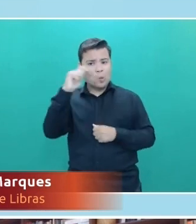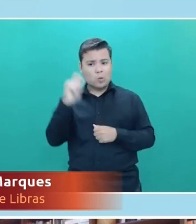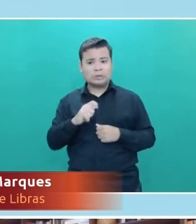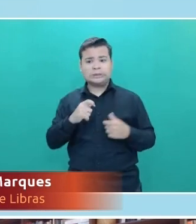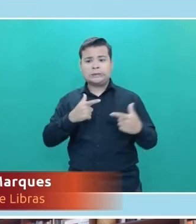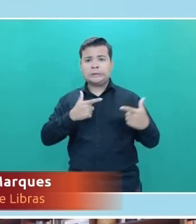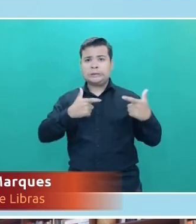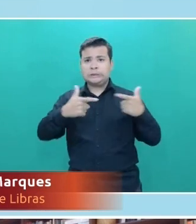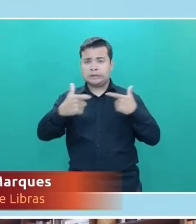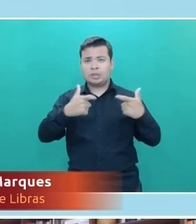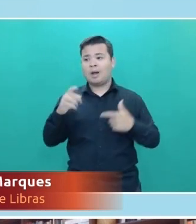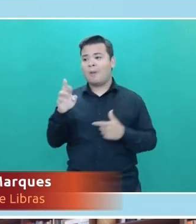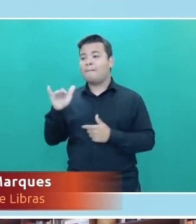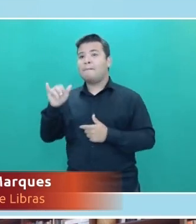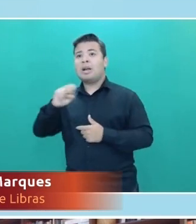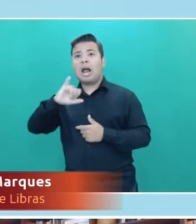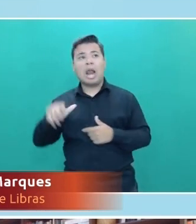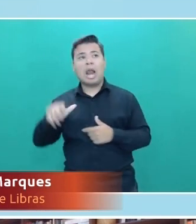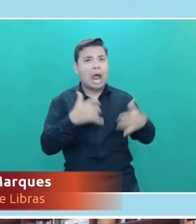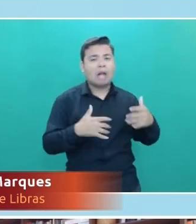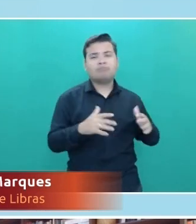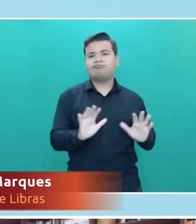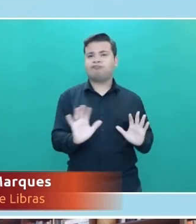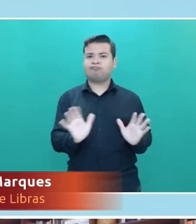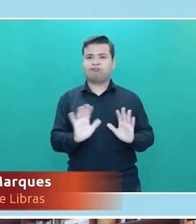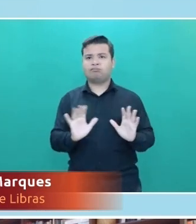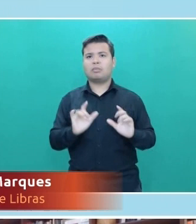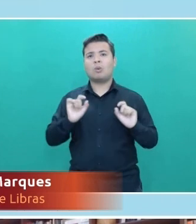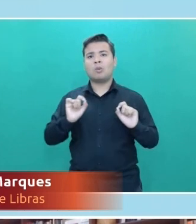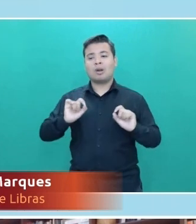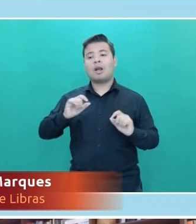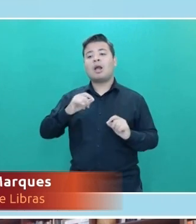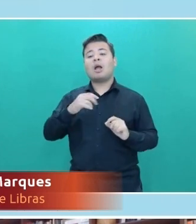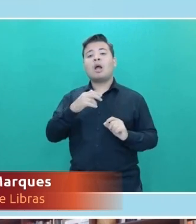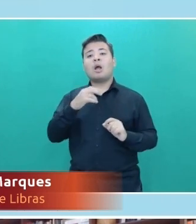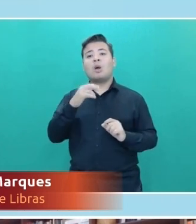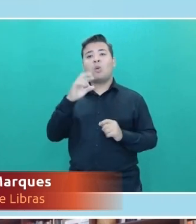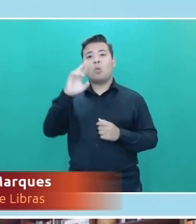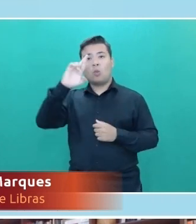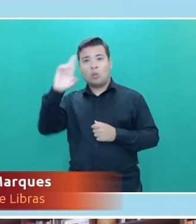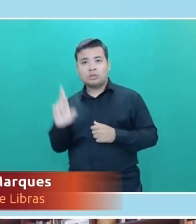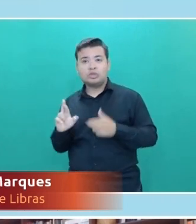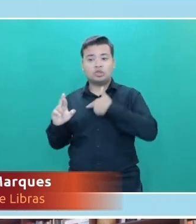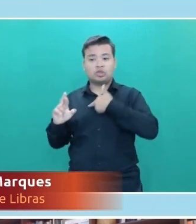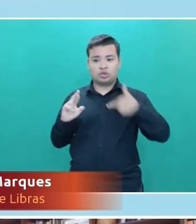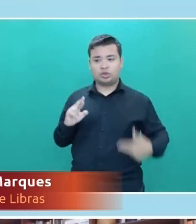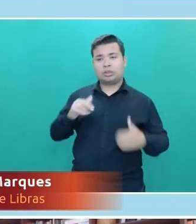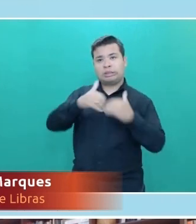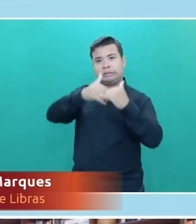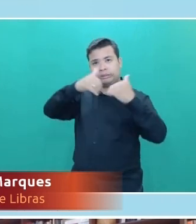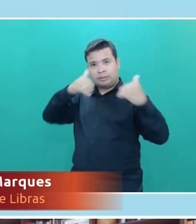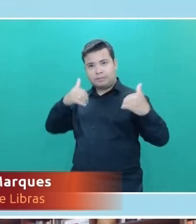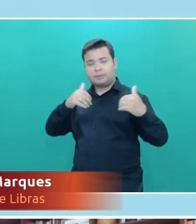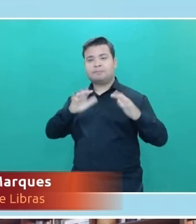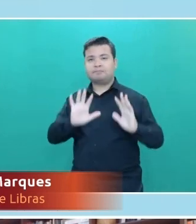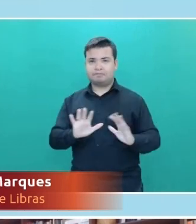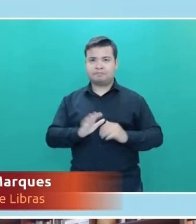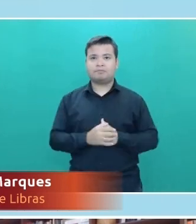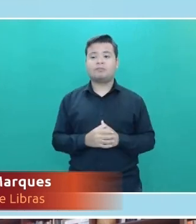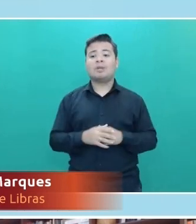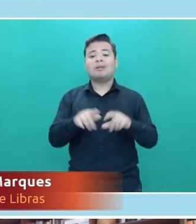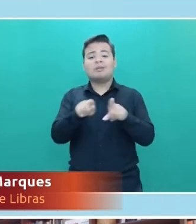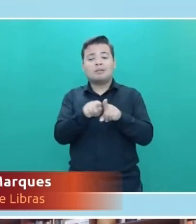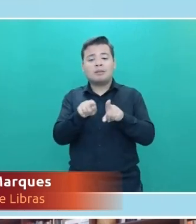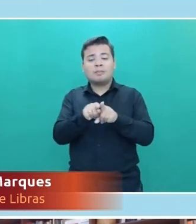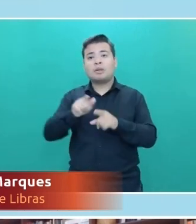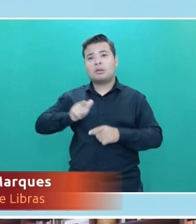via BRICS. É Rússia e China separada dos demais. Há também bastante incongruência entre os